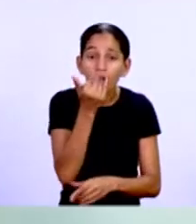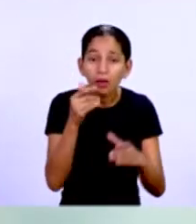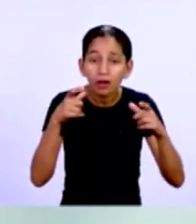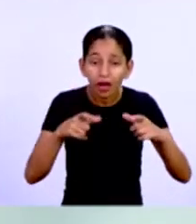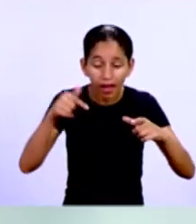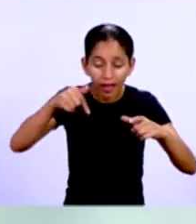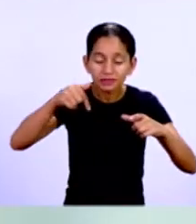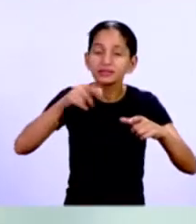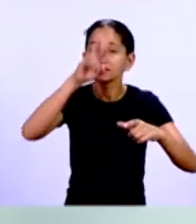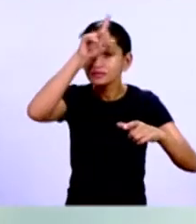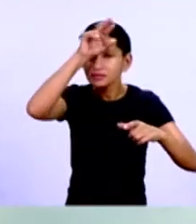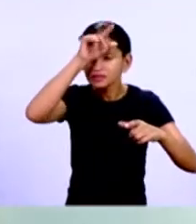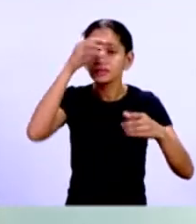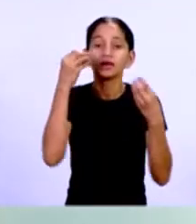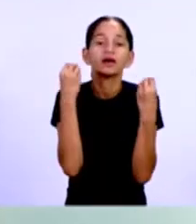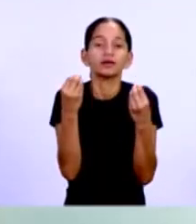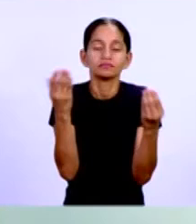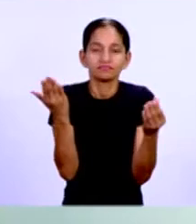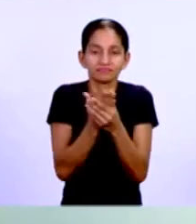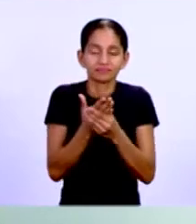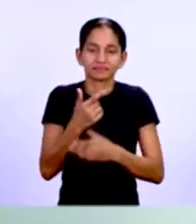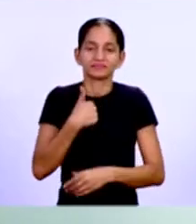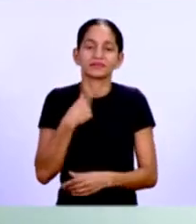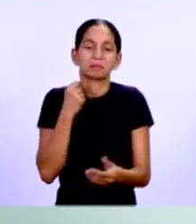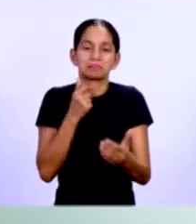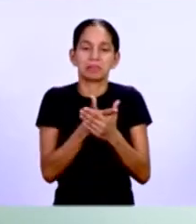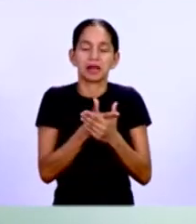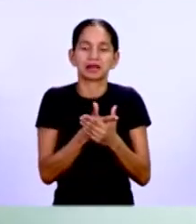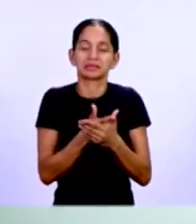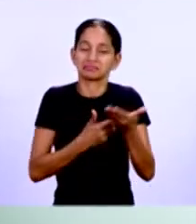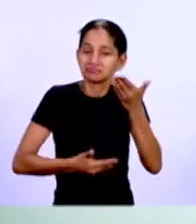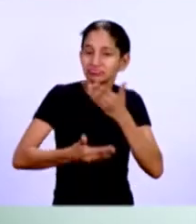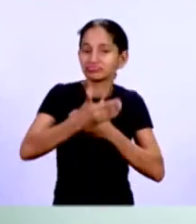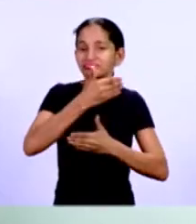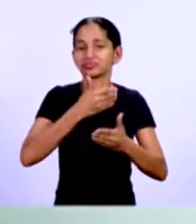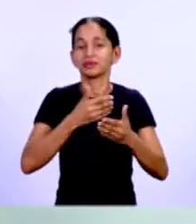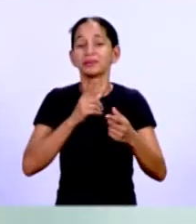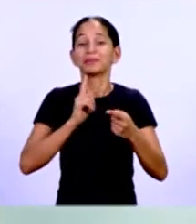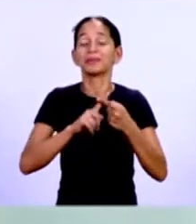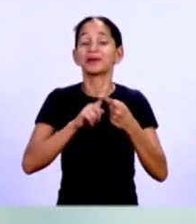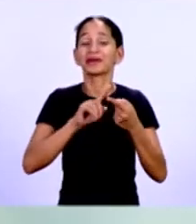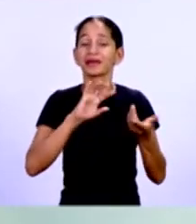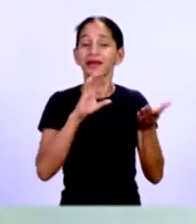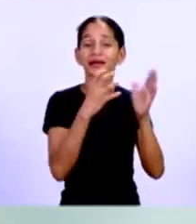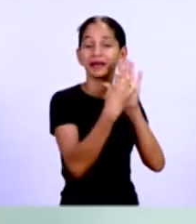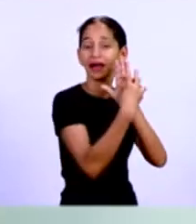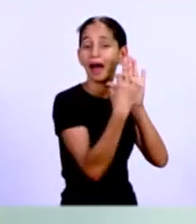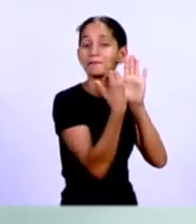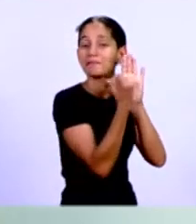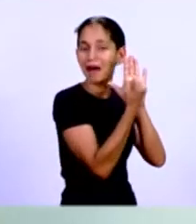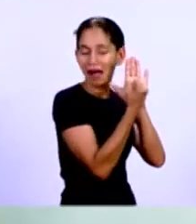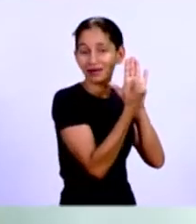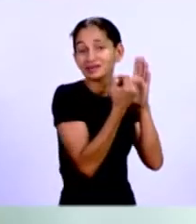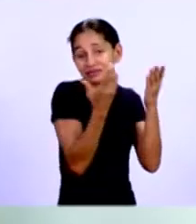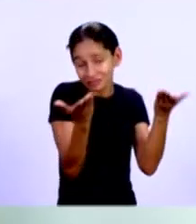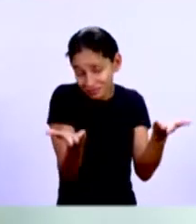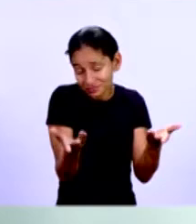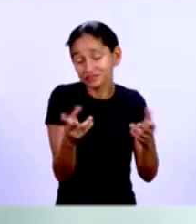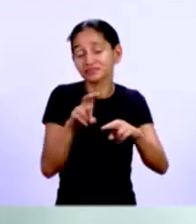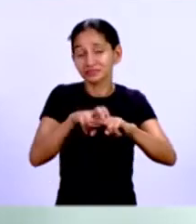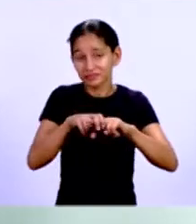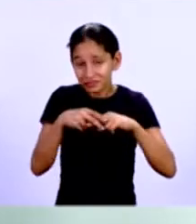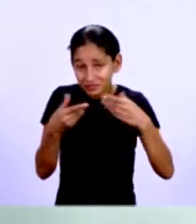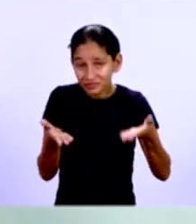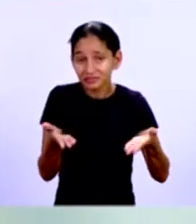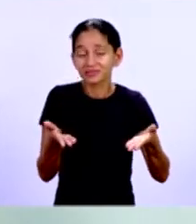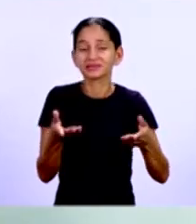crítico, o que deu errado, como ele afeta a sua empresa. A gente deu muitos exemplos aqui que estão ligados à questão inerente